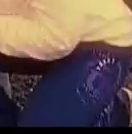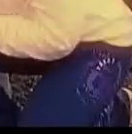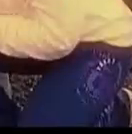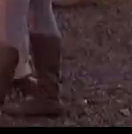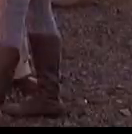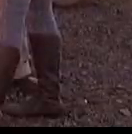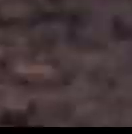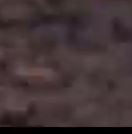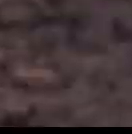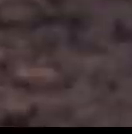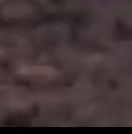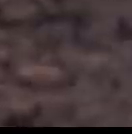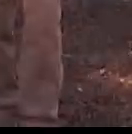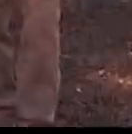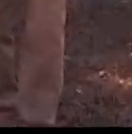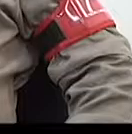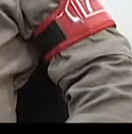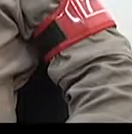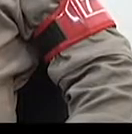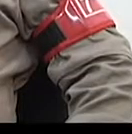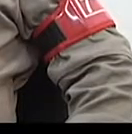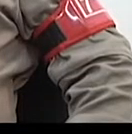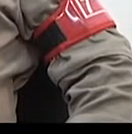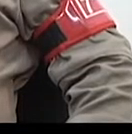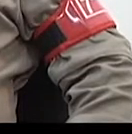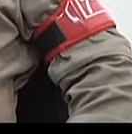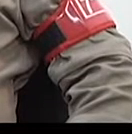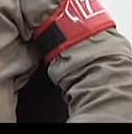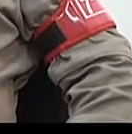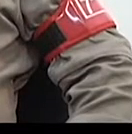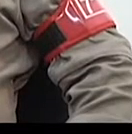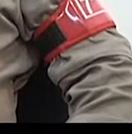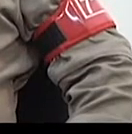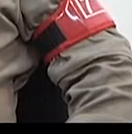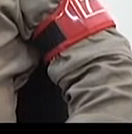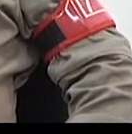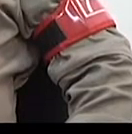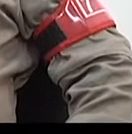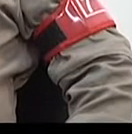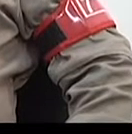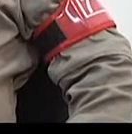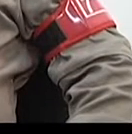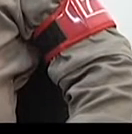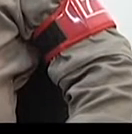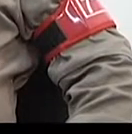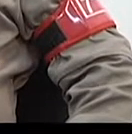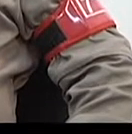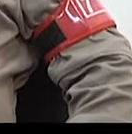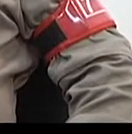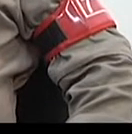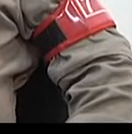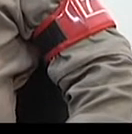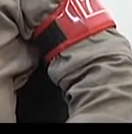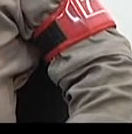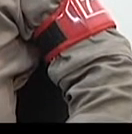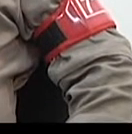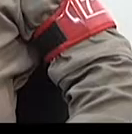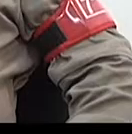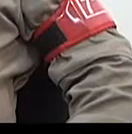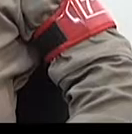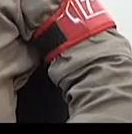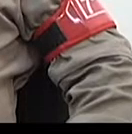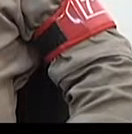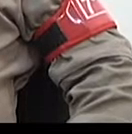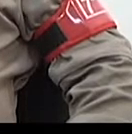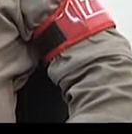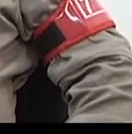Nos casos de princípios de incêndios, é sempre importante a utilização de